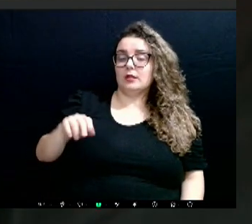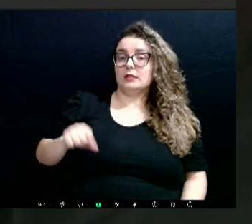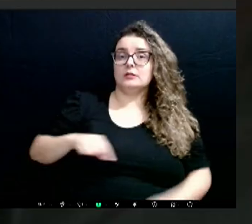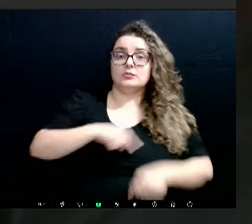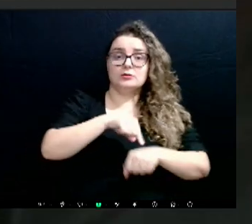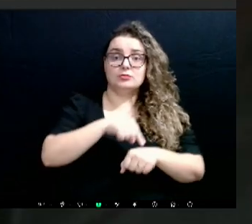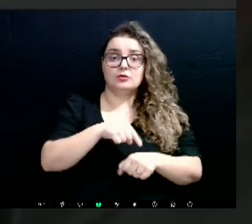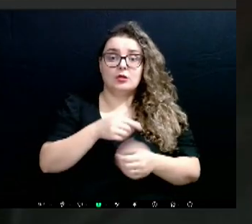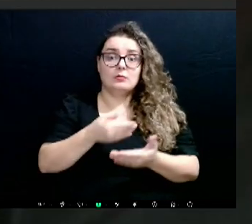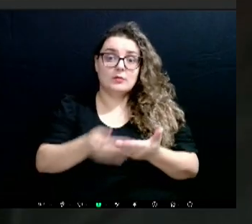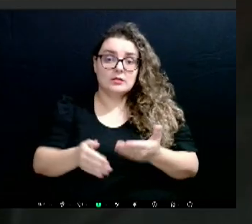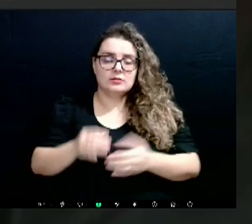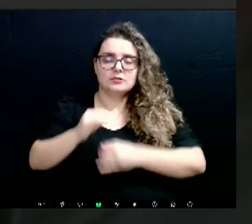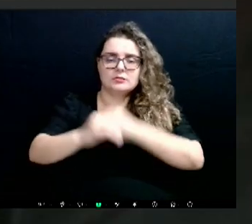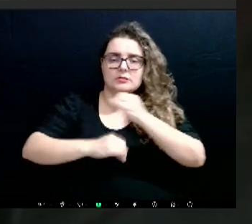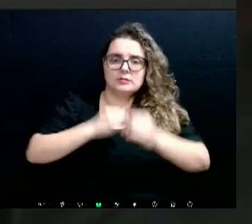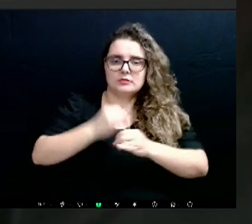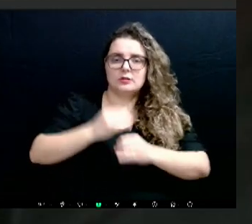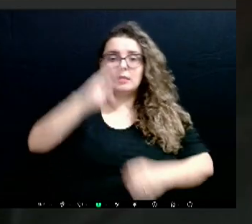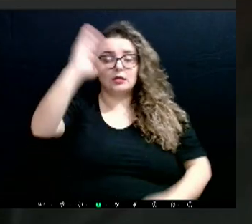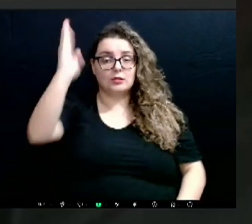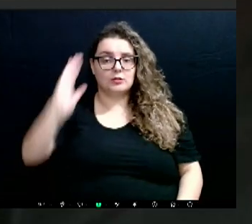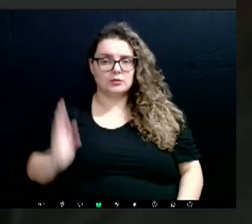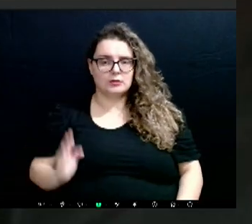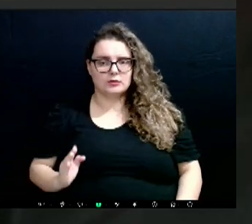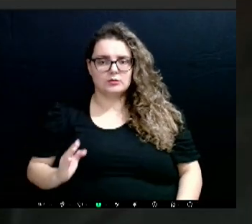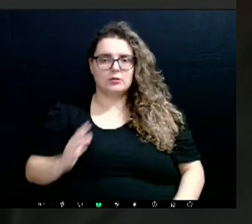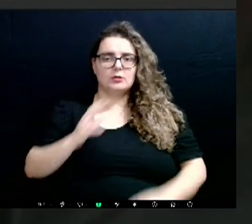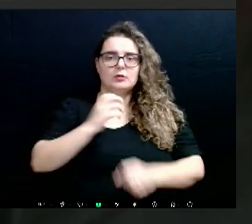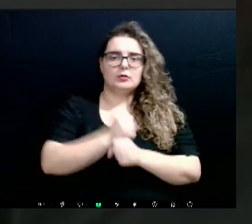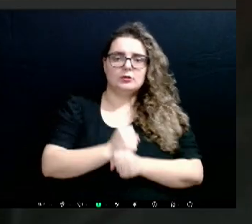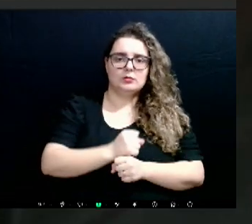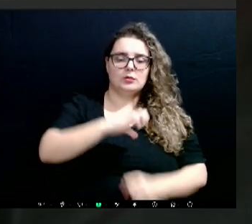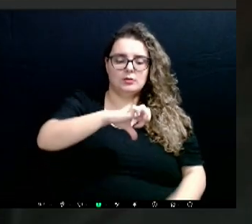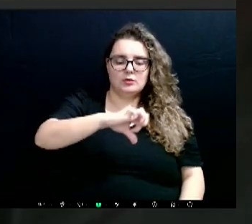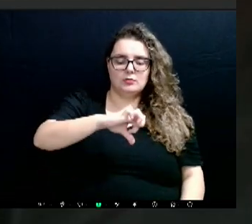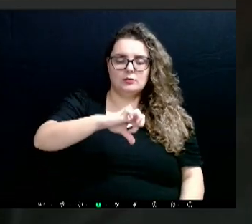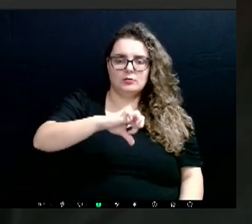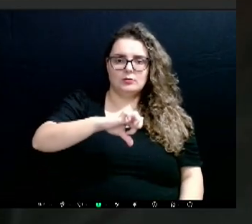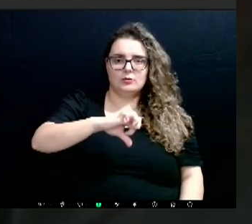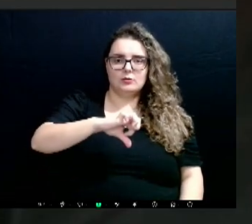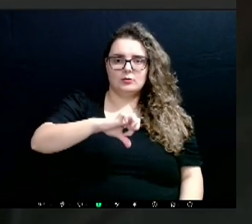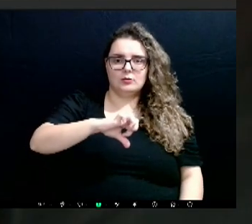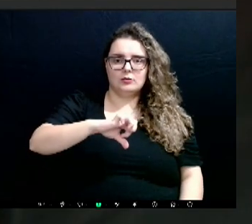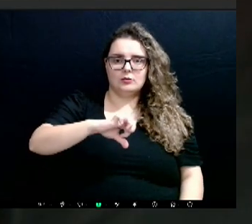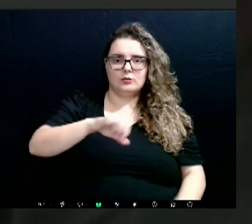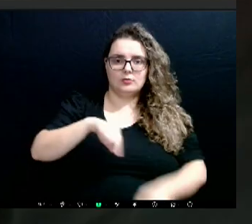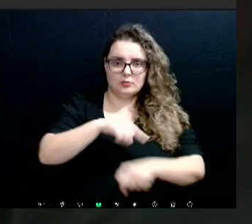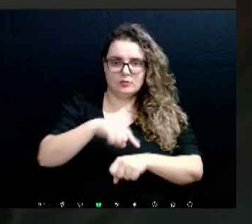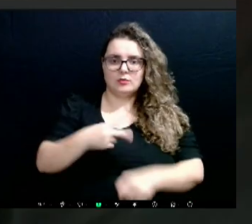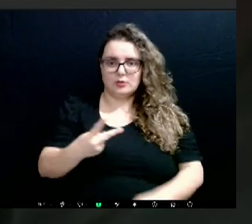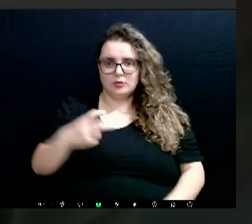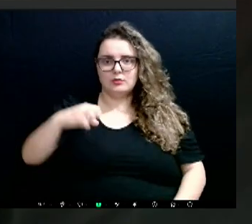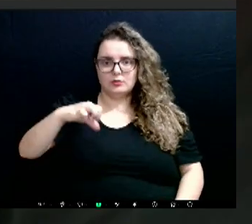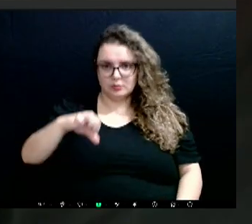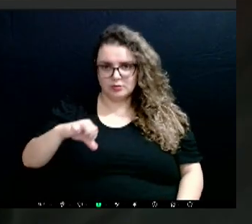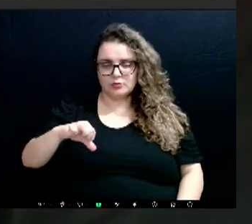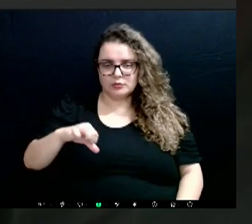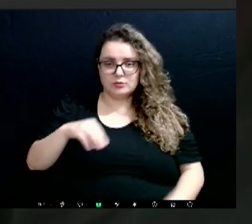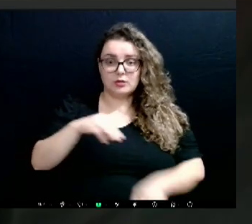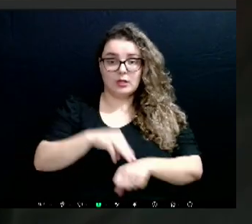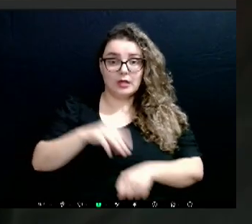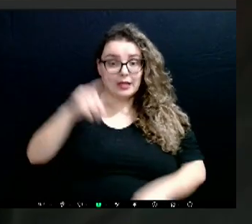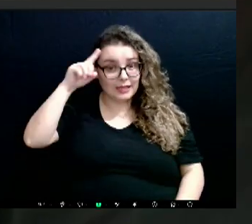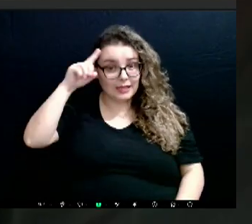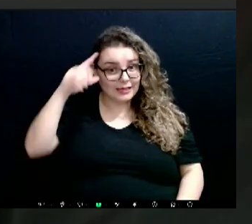internet. Os brasileiros passam um total de 9 horas e 29 minutos por dia na internet,